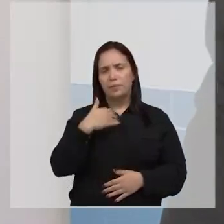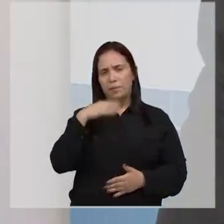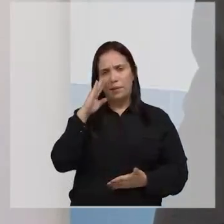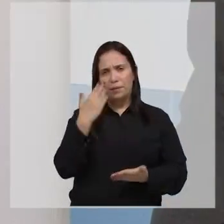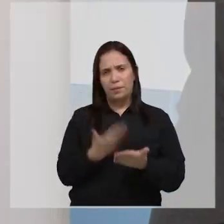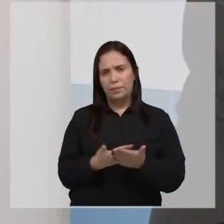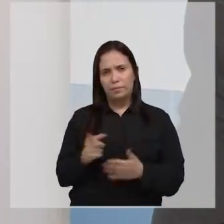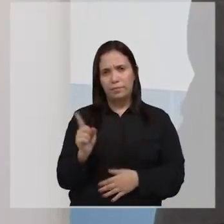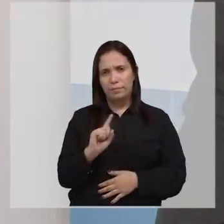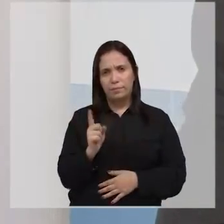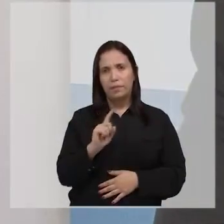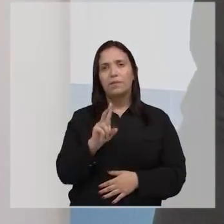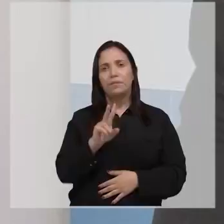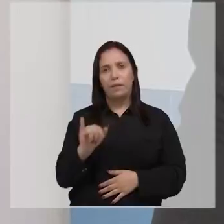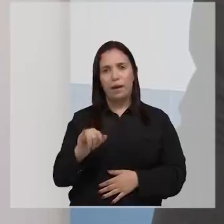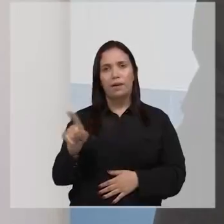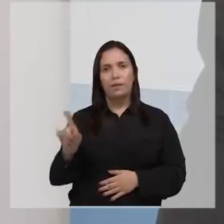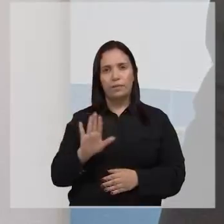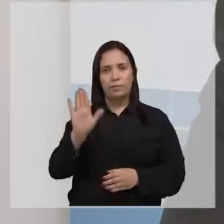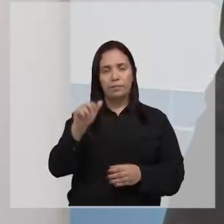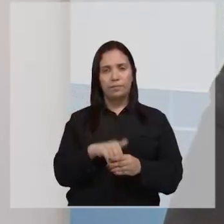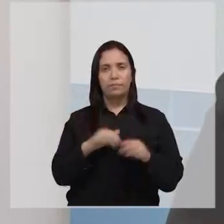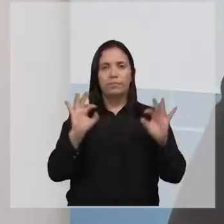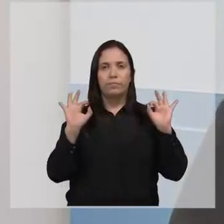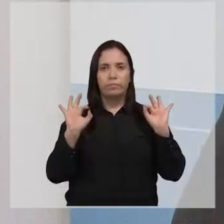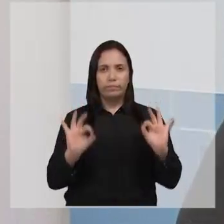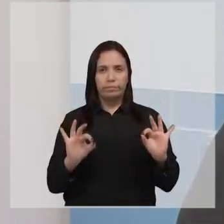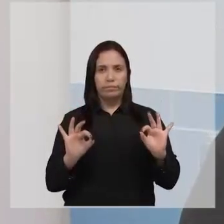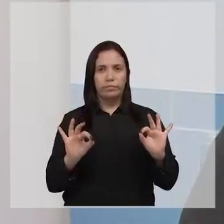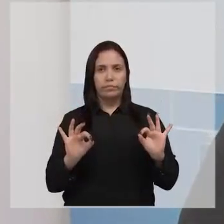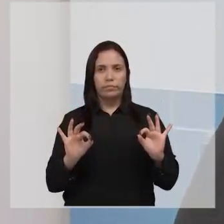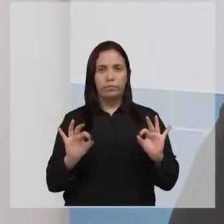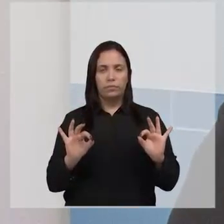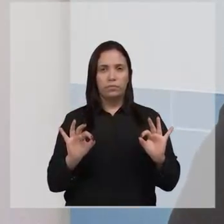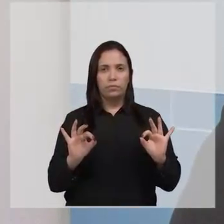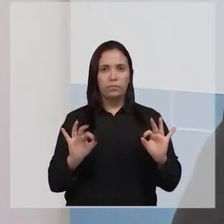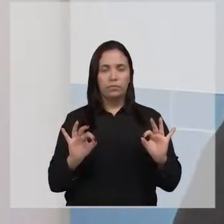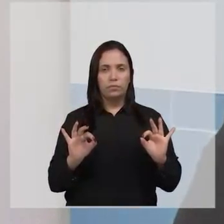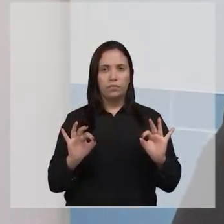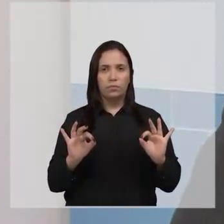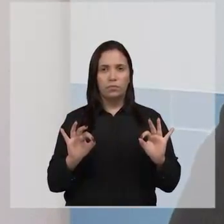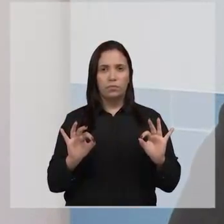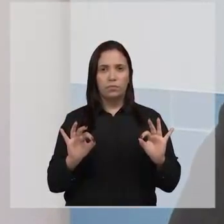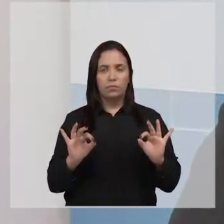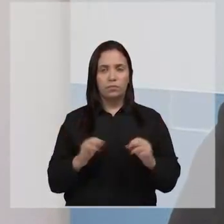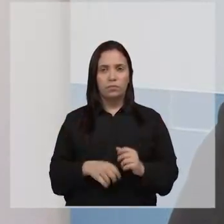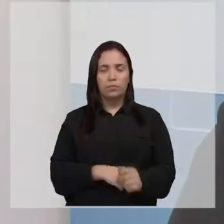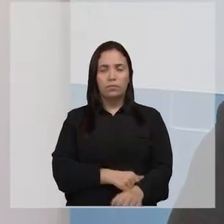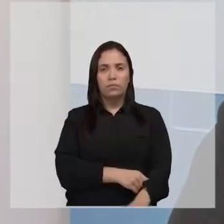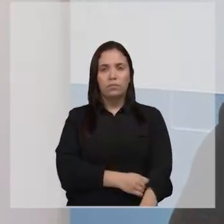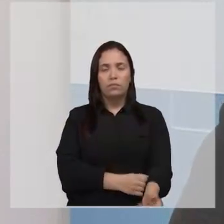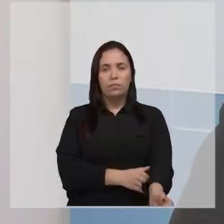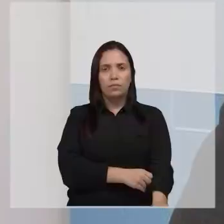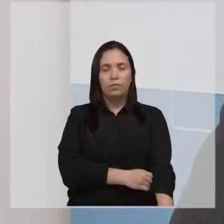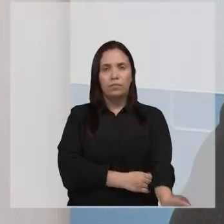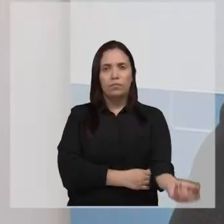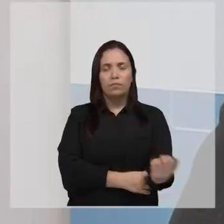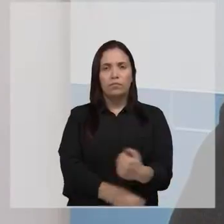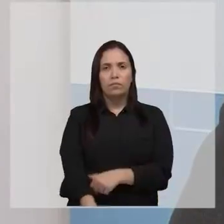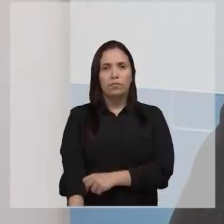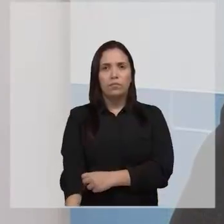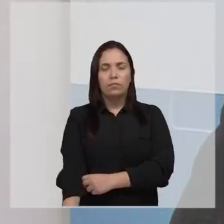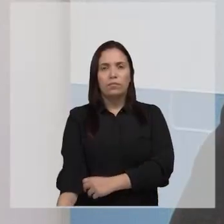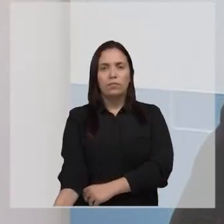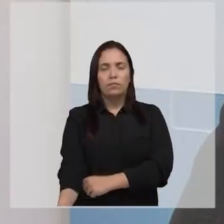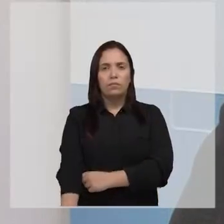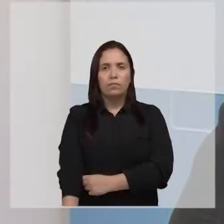Pode colocar Joaquim Barbosa como candidato. Ele não estava nem aqui, ele estava em... Ele tem um apartamento em